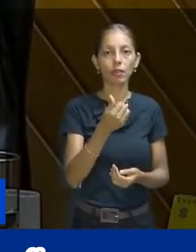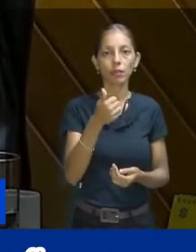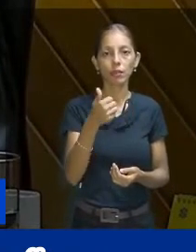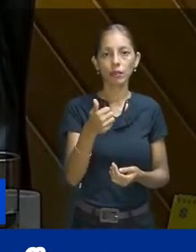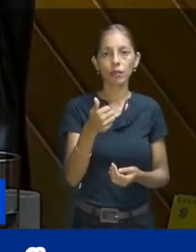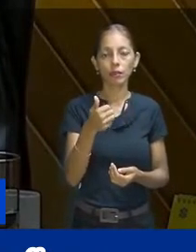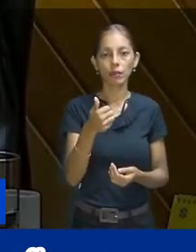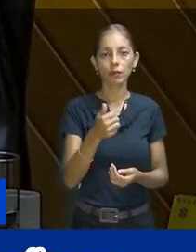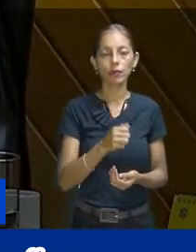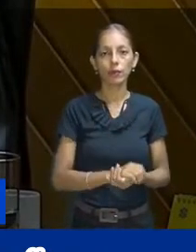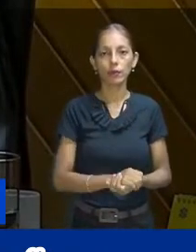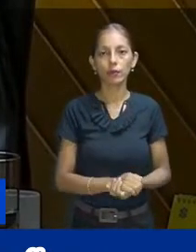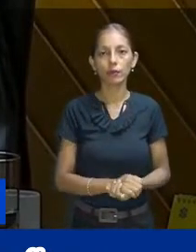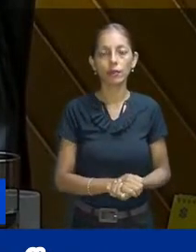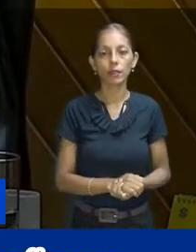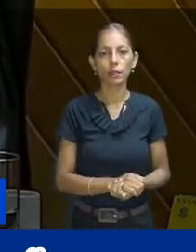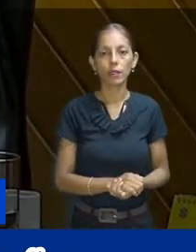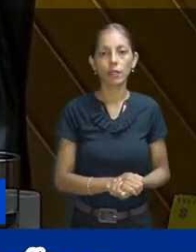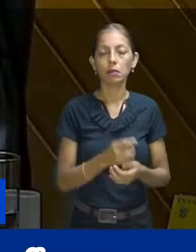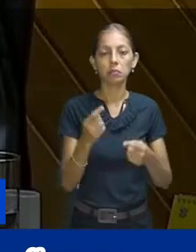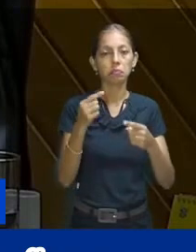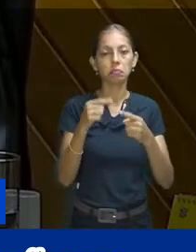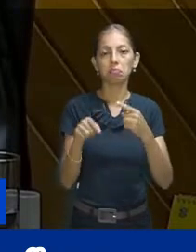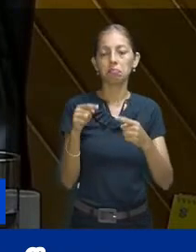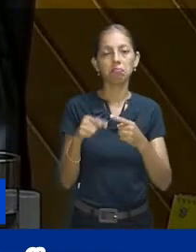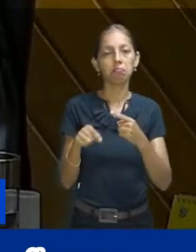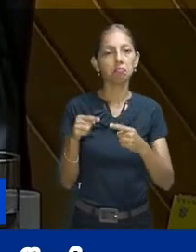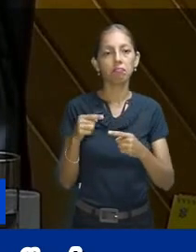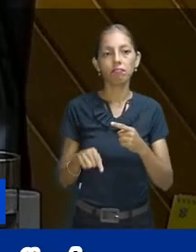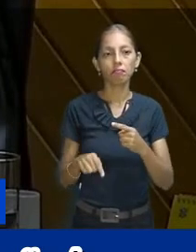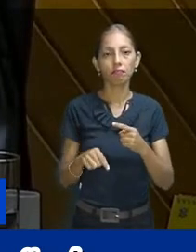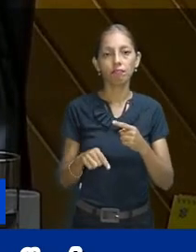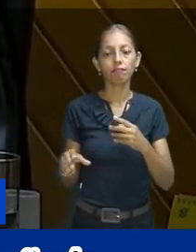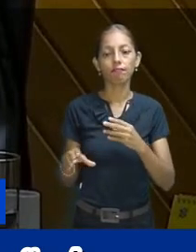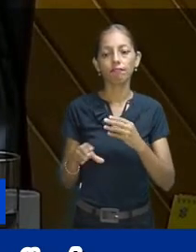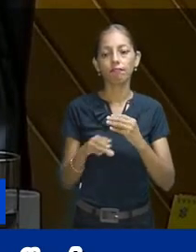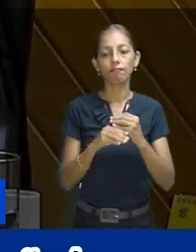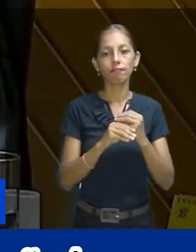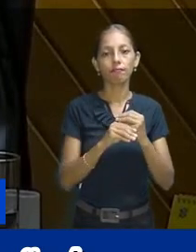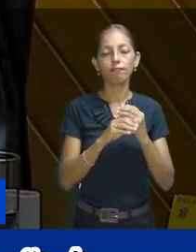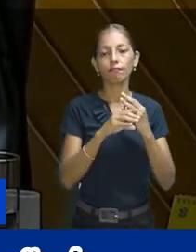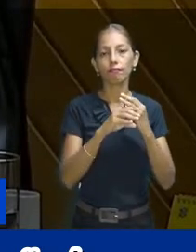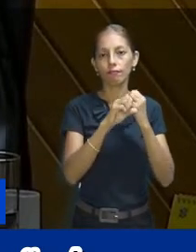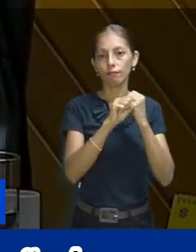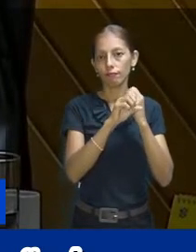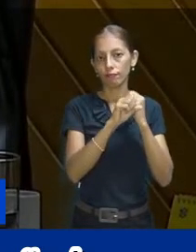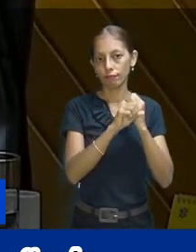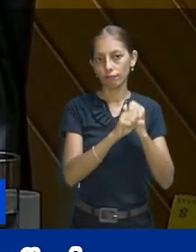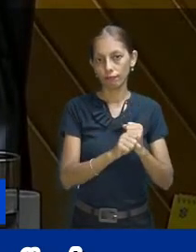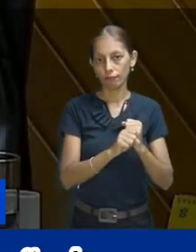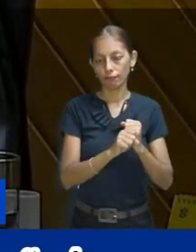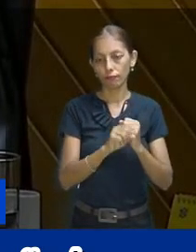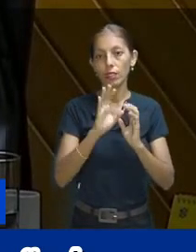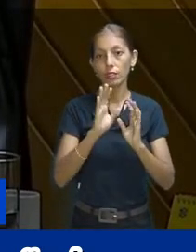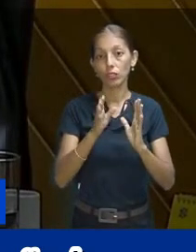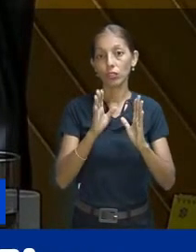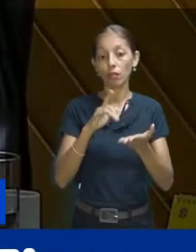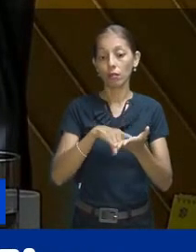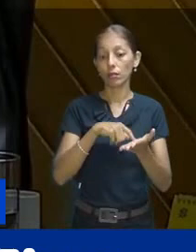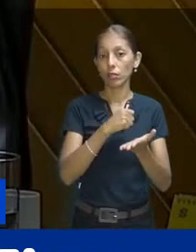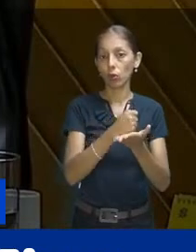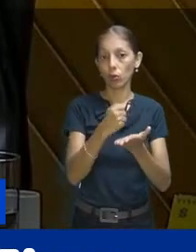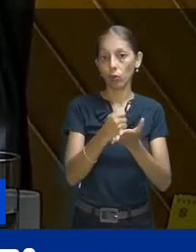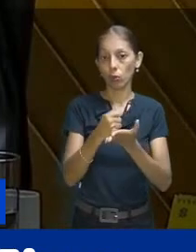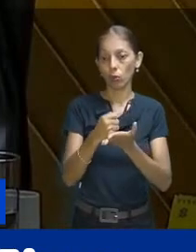16394, não se amolda ao caso em concreto, vez que no caso paradigma houve contratação por valor expressivo e exíguo período